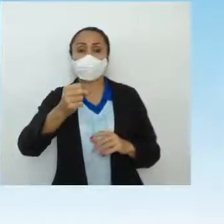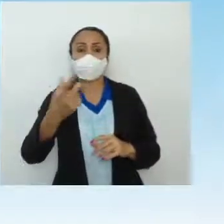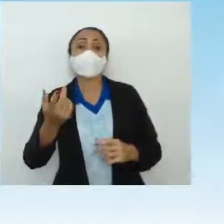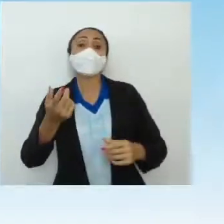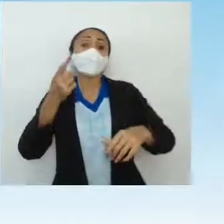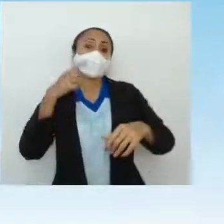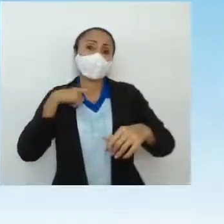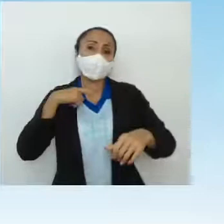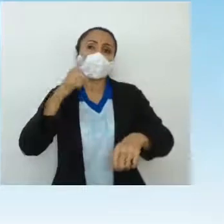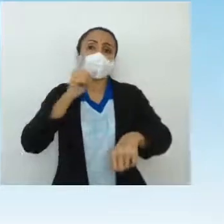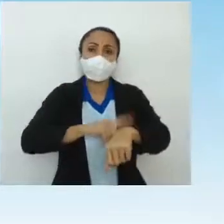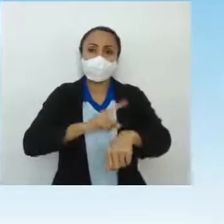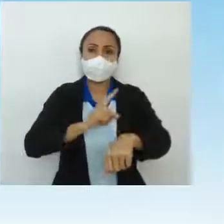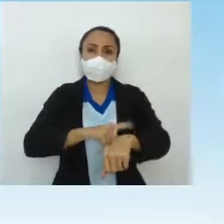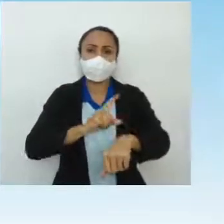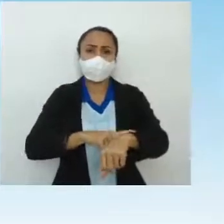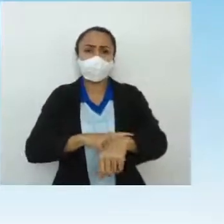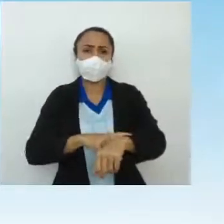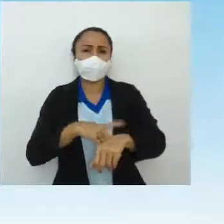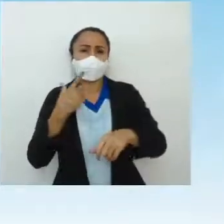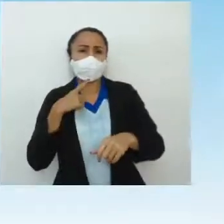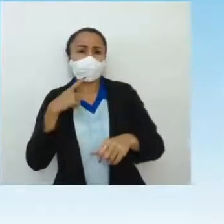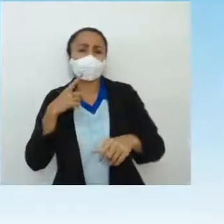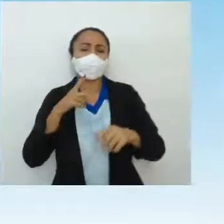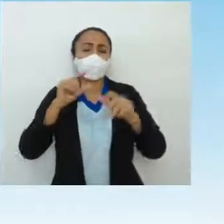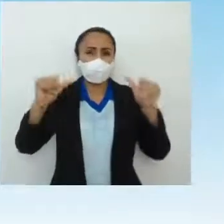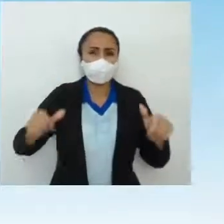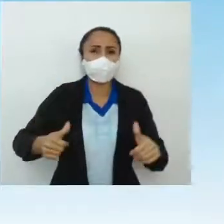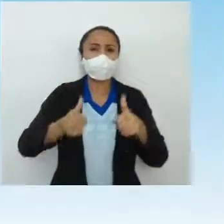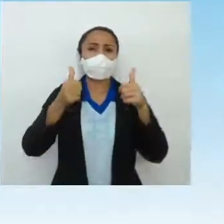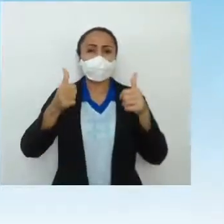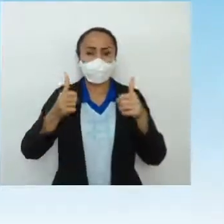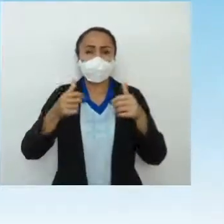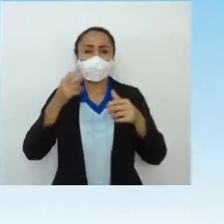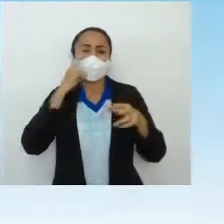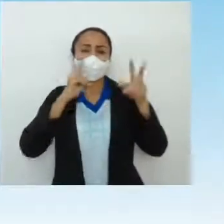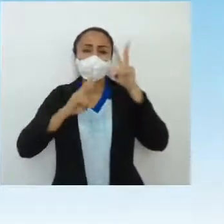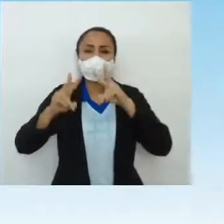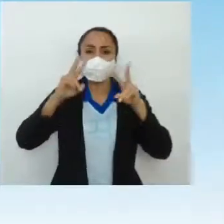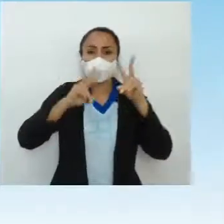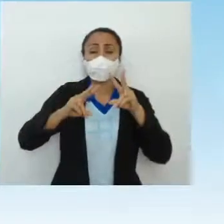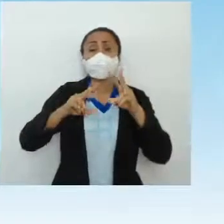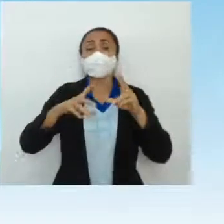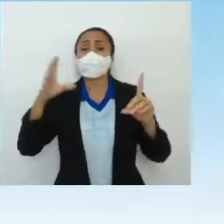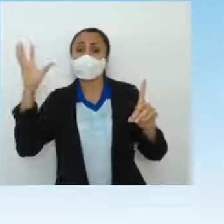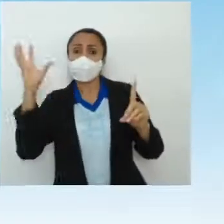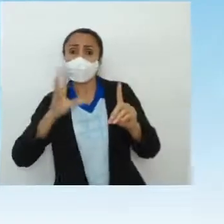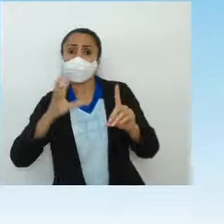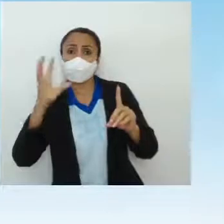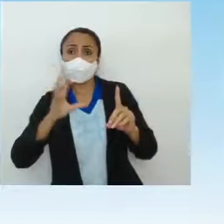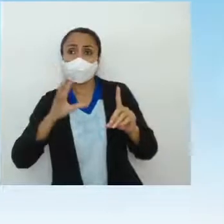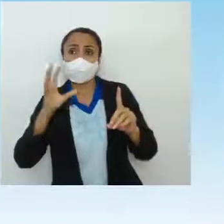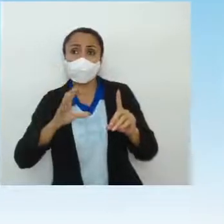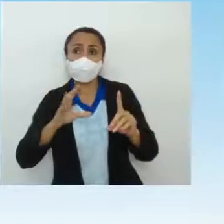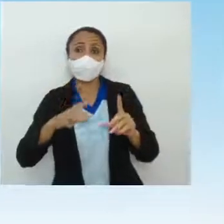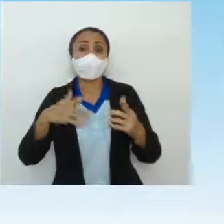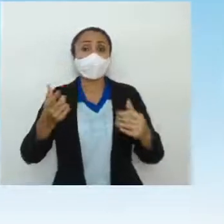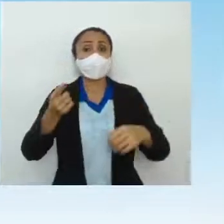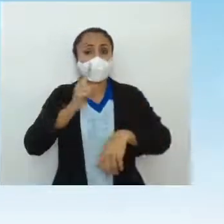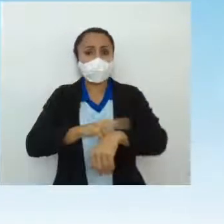da sensibilidade luminosa no escuro, que é influenciado pela intensidade e pelo tempo